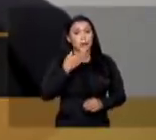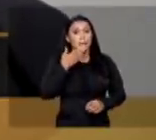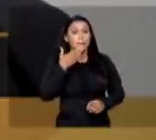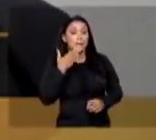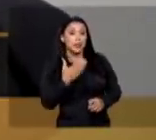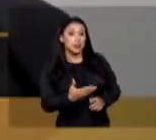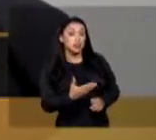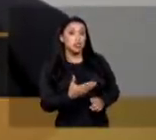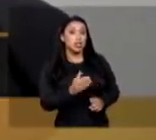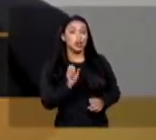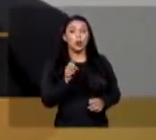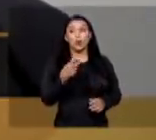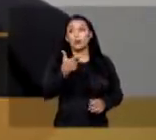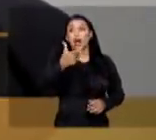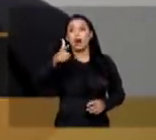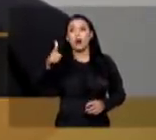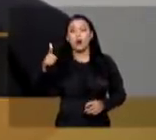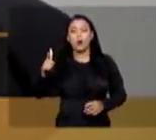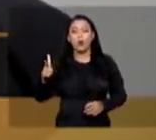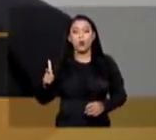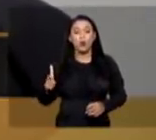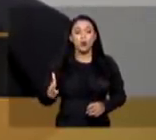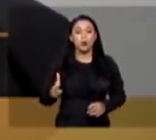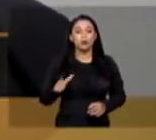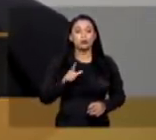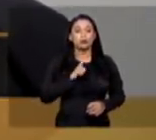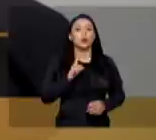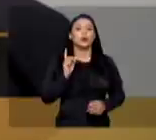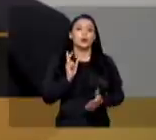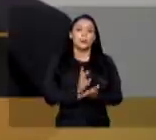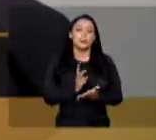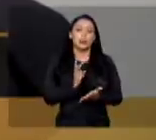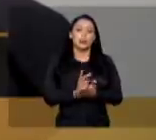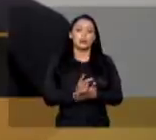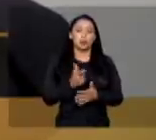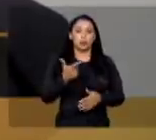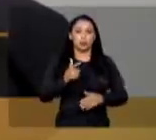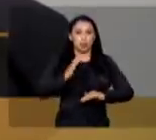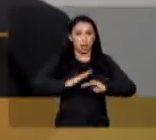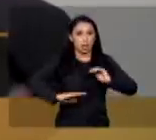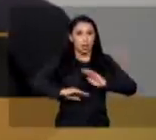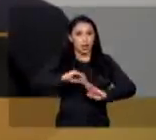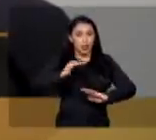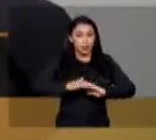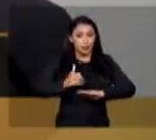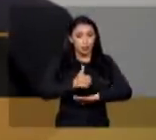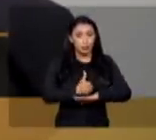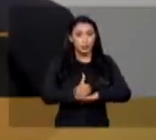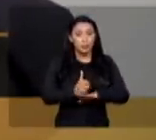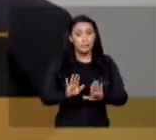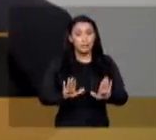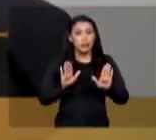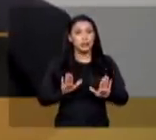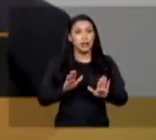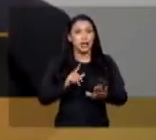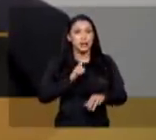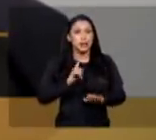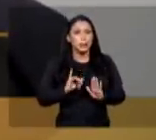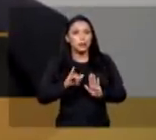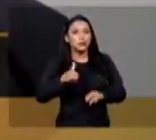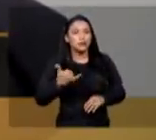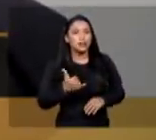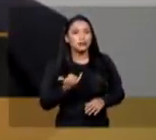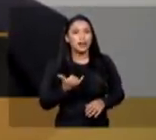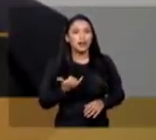ou receber para si ou para outrem, direto ou indiretamente, ainda que fora da função ou antes de assumi-la, mas em razão dela vantagem